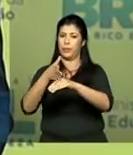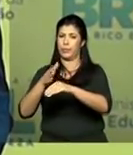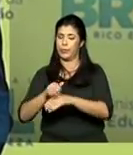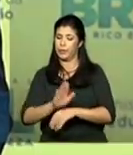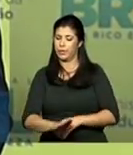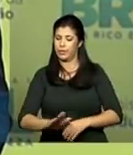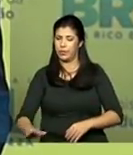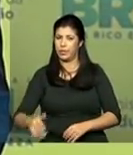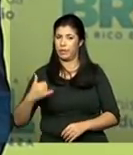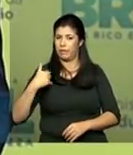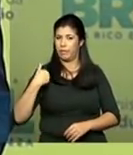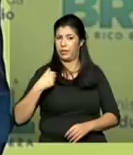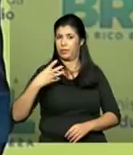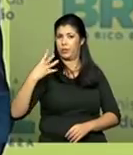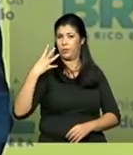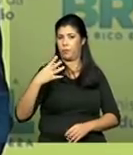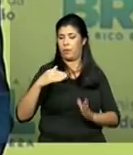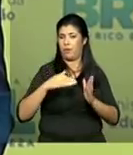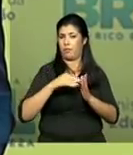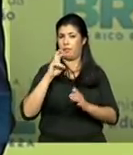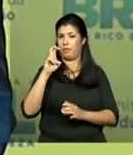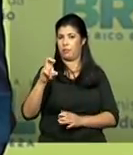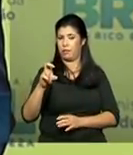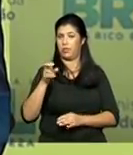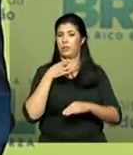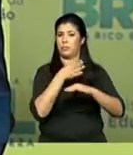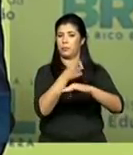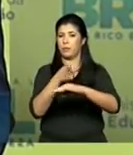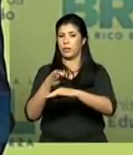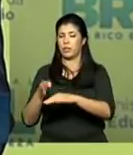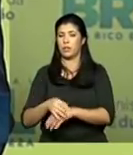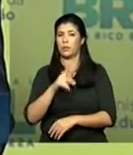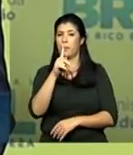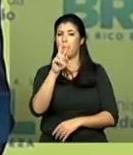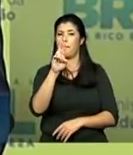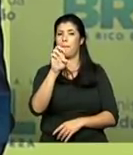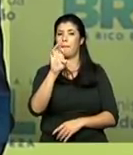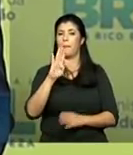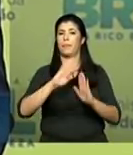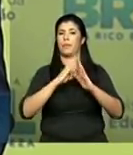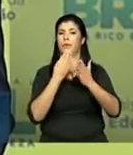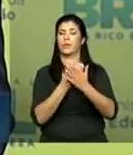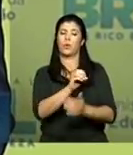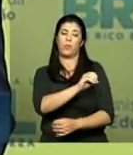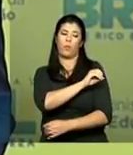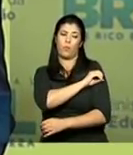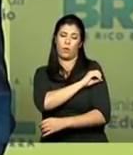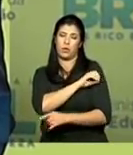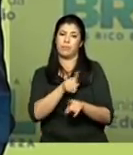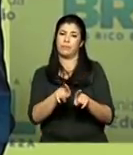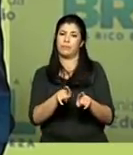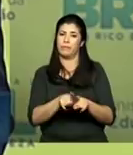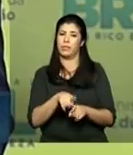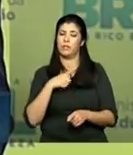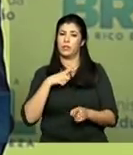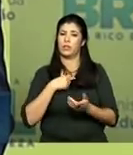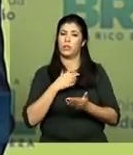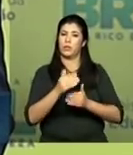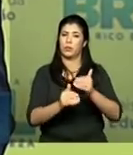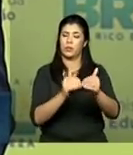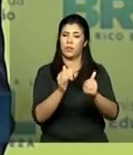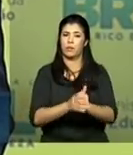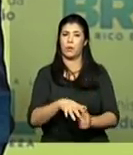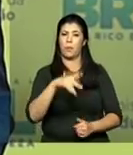4 e 5 anos à pré-escola. Vou também desenvolver ainda mais o Pacto Nacional